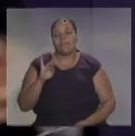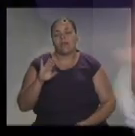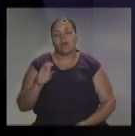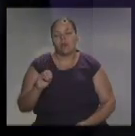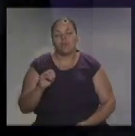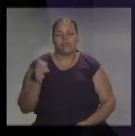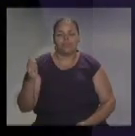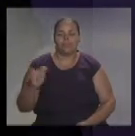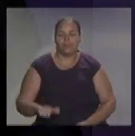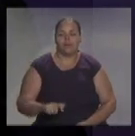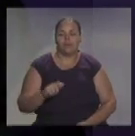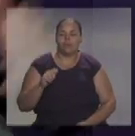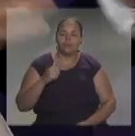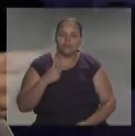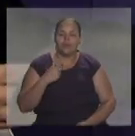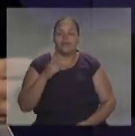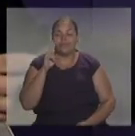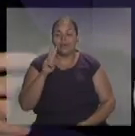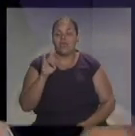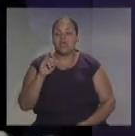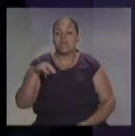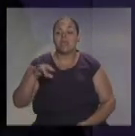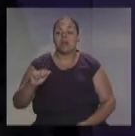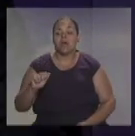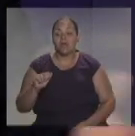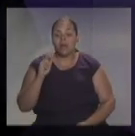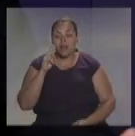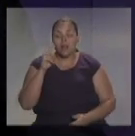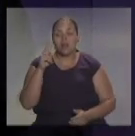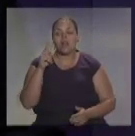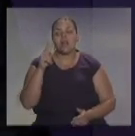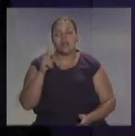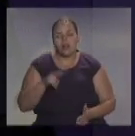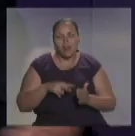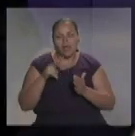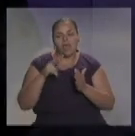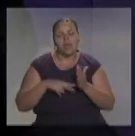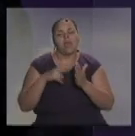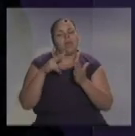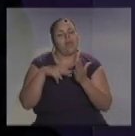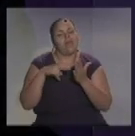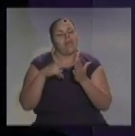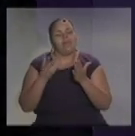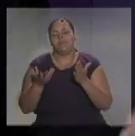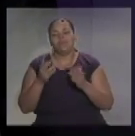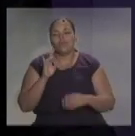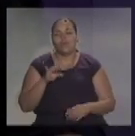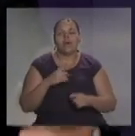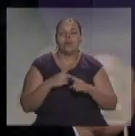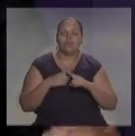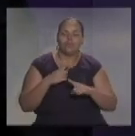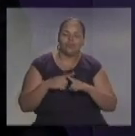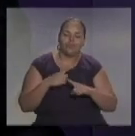A pessoa tem dúvida, é só ir no INCA. Né? É só ler. É só... mas não é